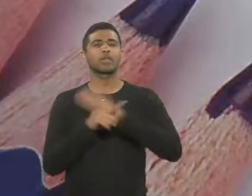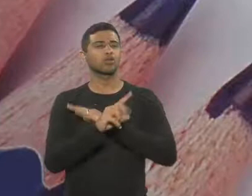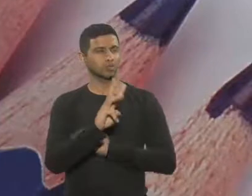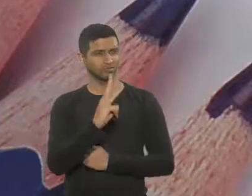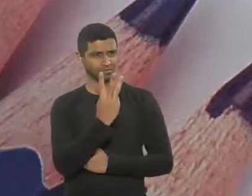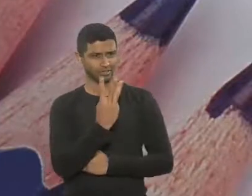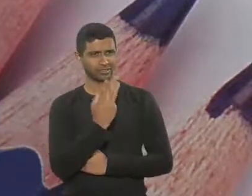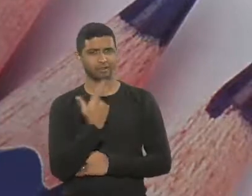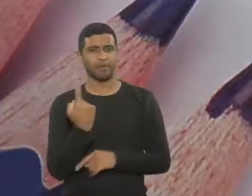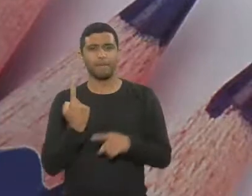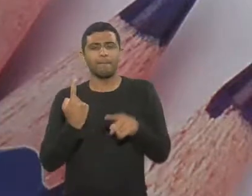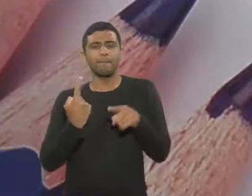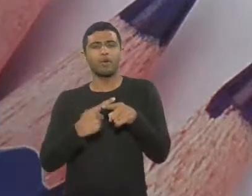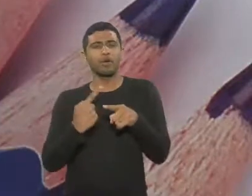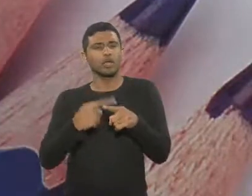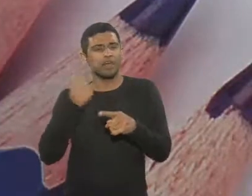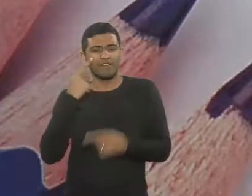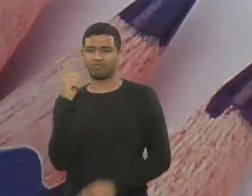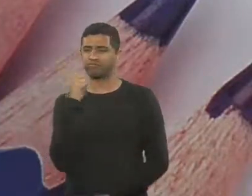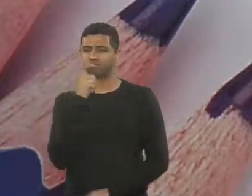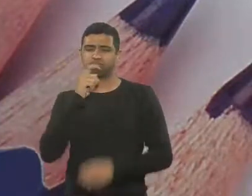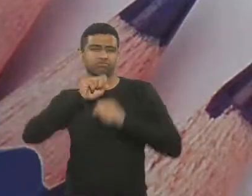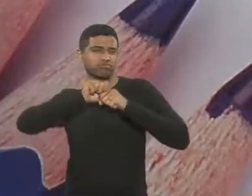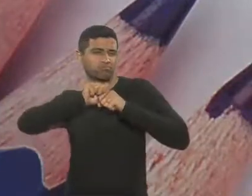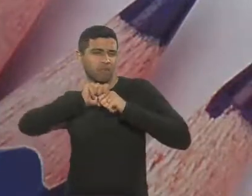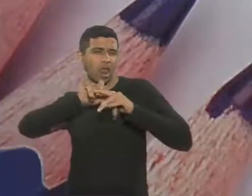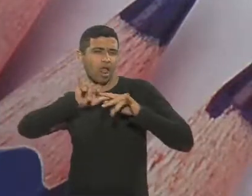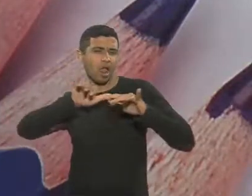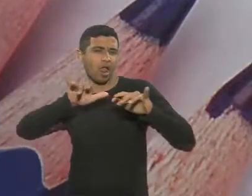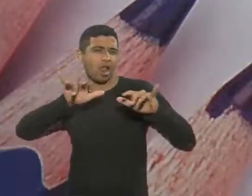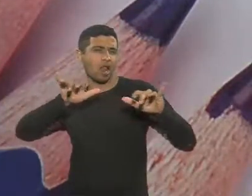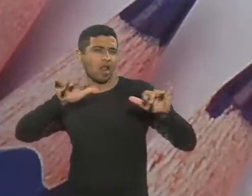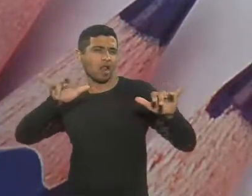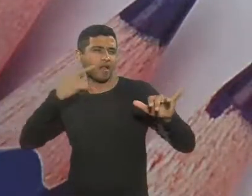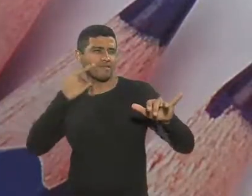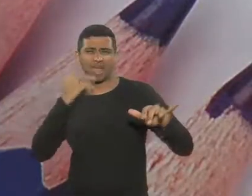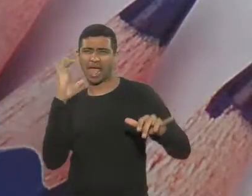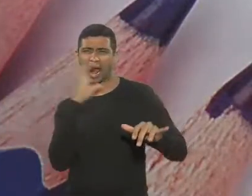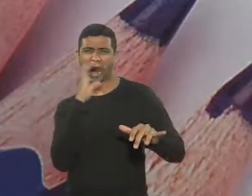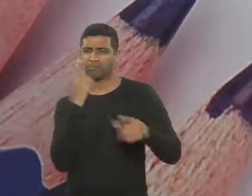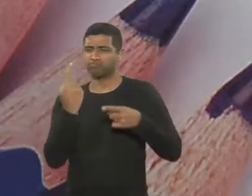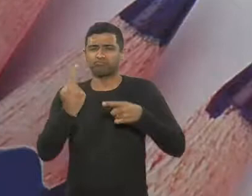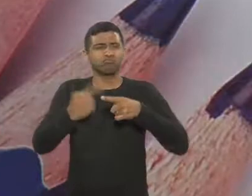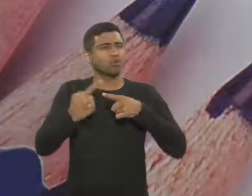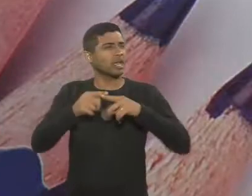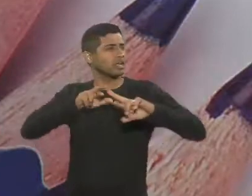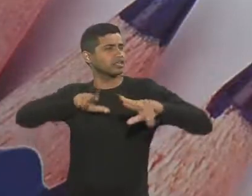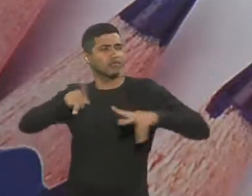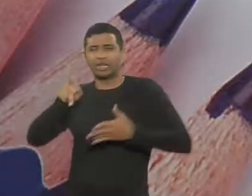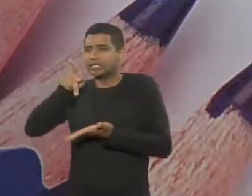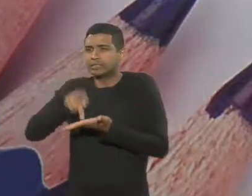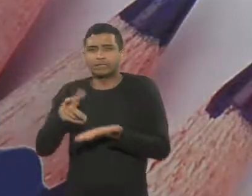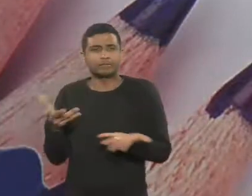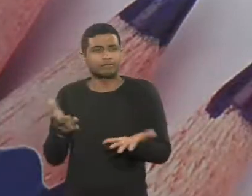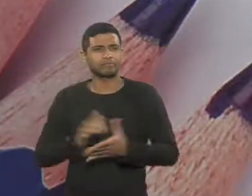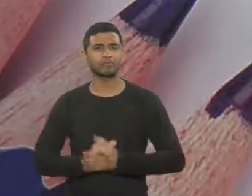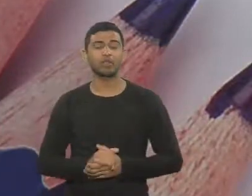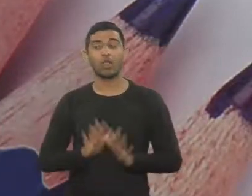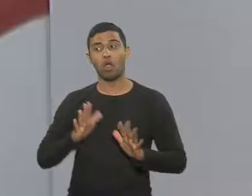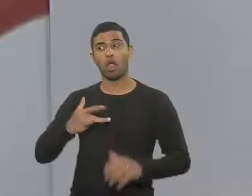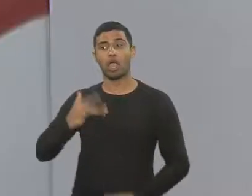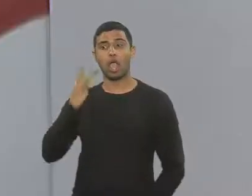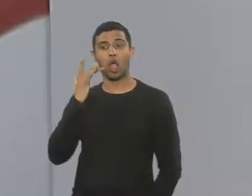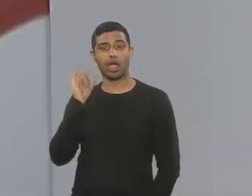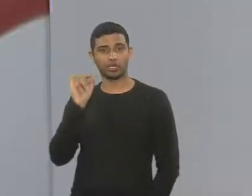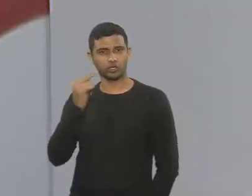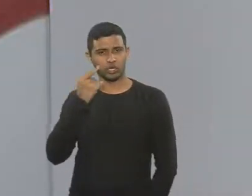para os três. Por que as fake news, as notícias falsas, se espalham mais rapidamente do que as verdadeiras? Bom, eu acho